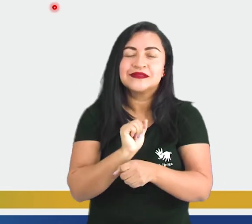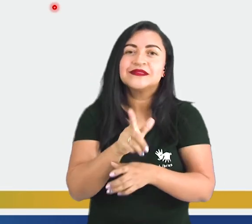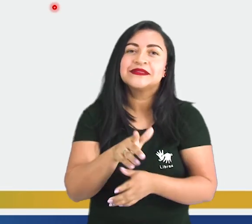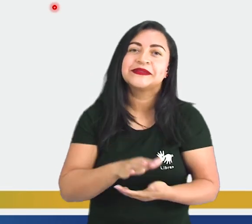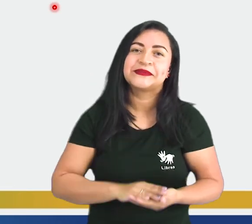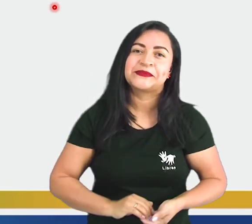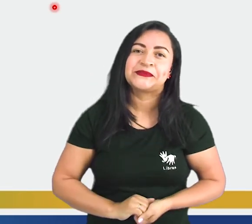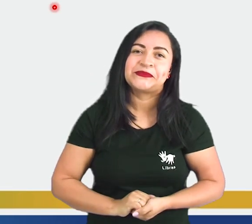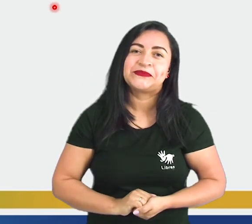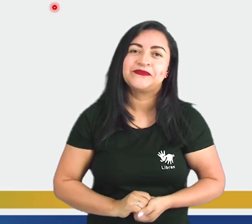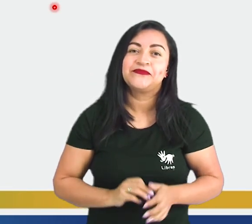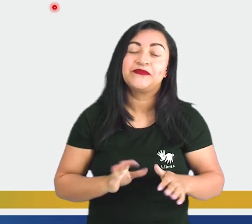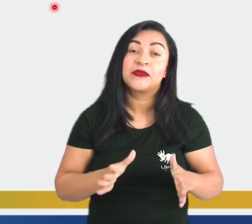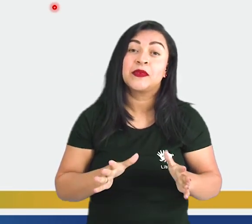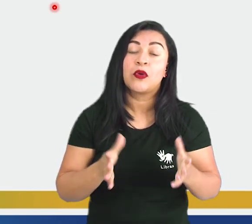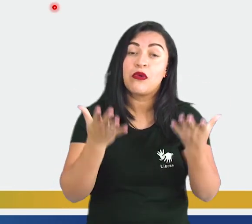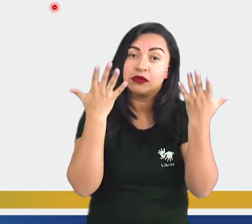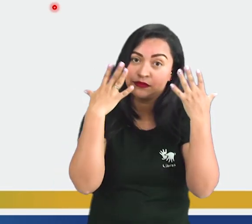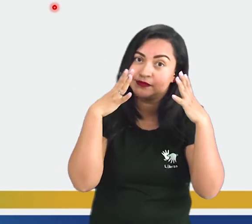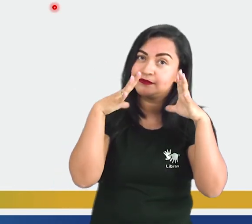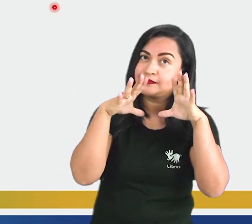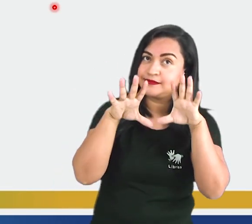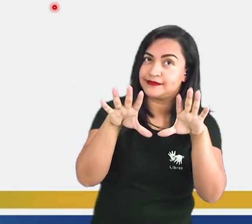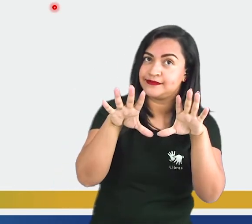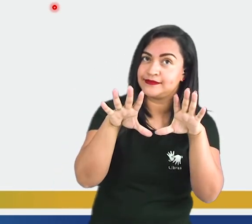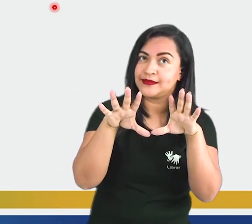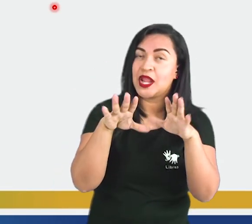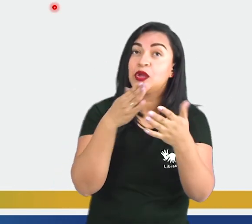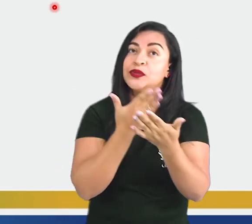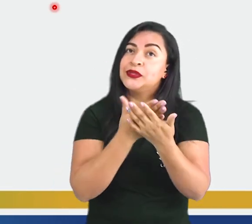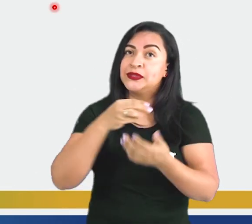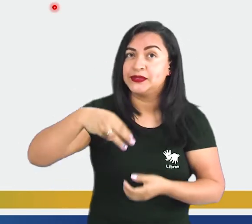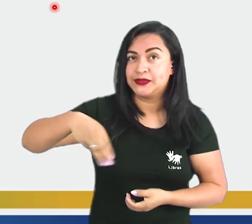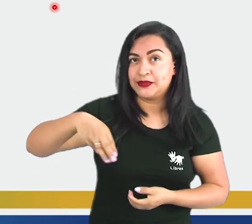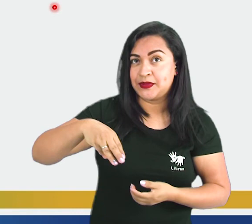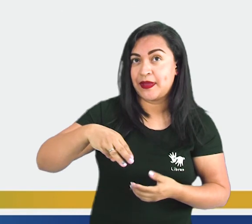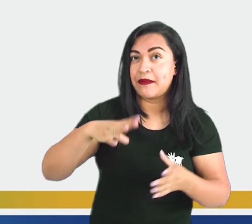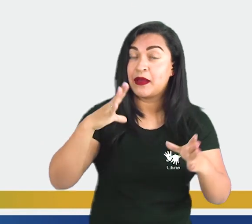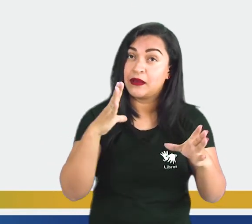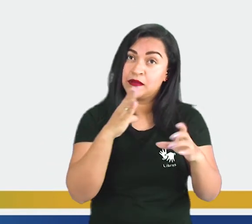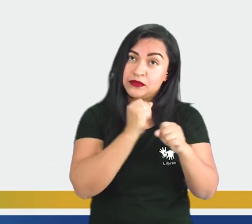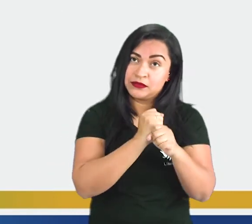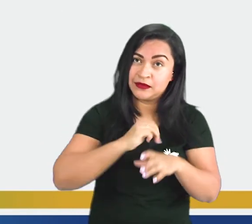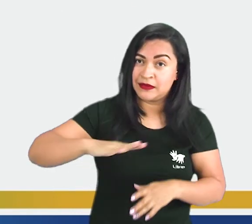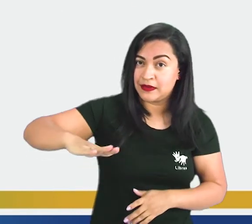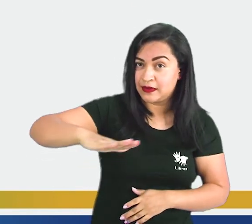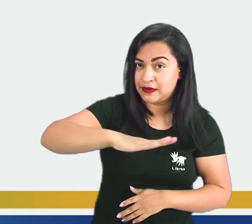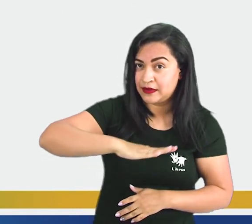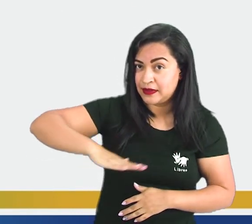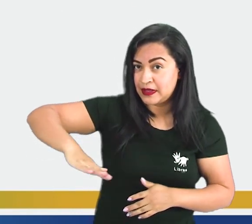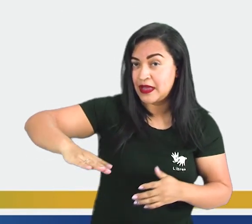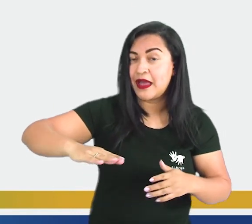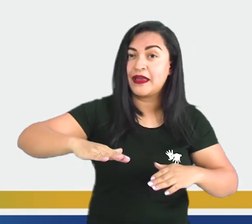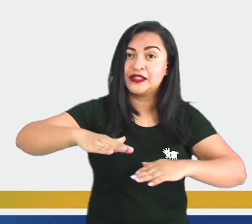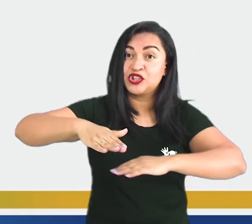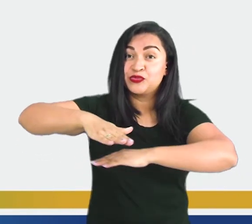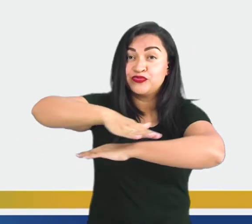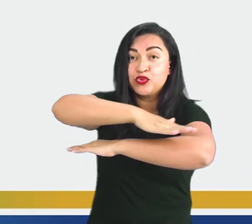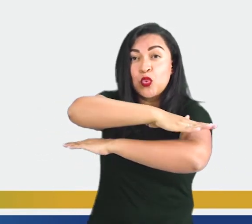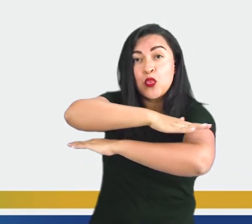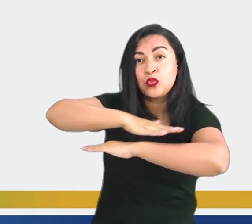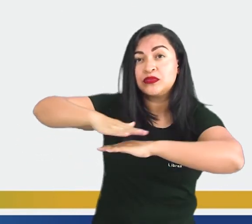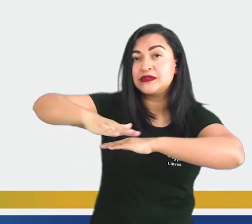direitinho. Então, atenção! No estudo da matemática, para calcularmos áreas de figuras planas,